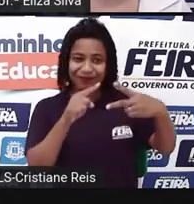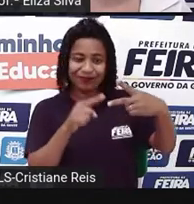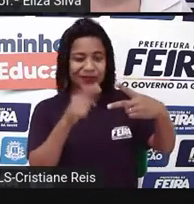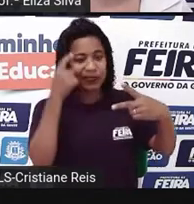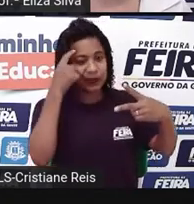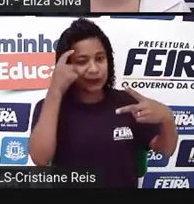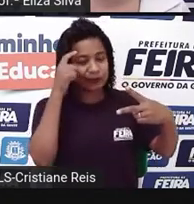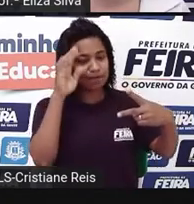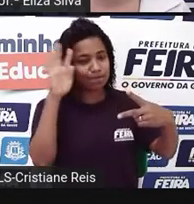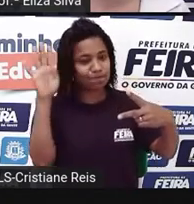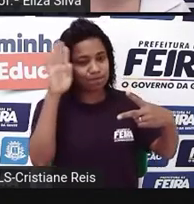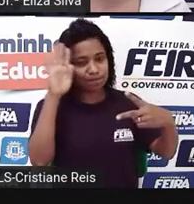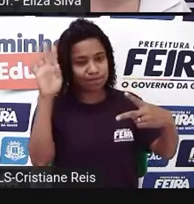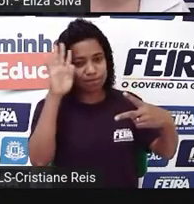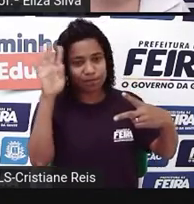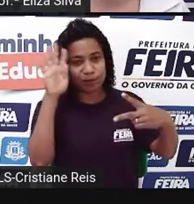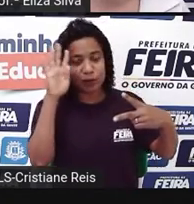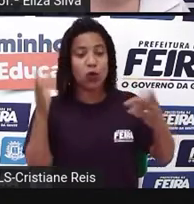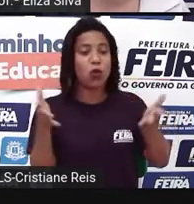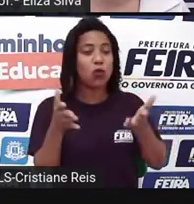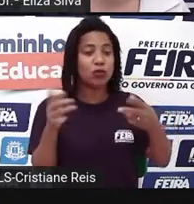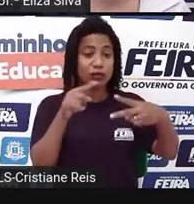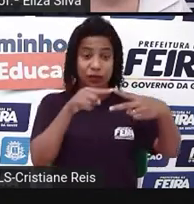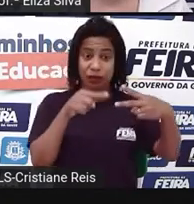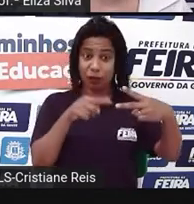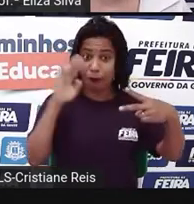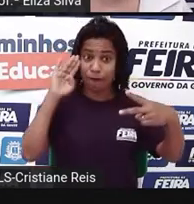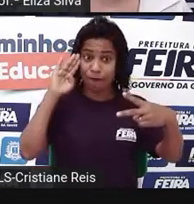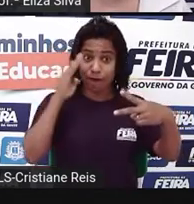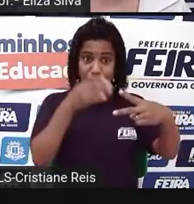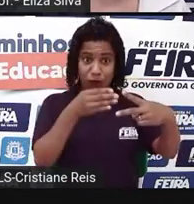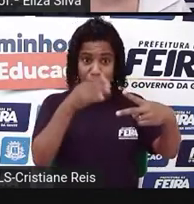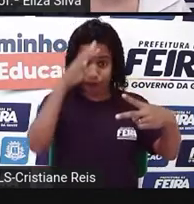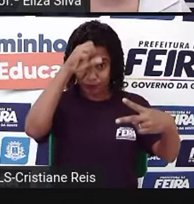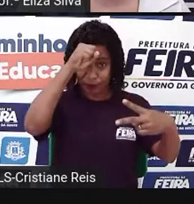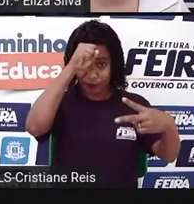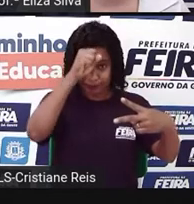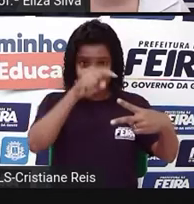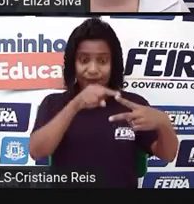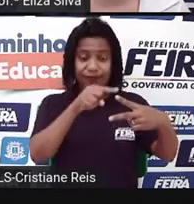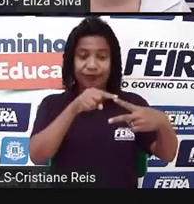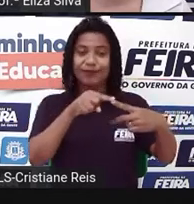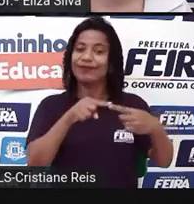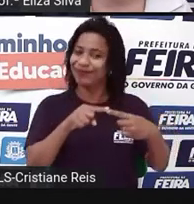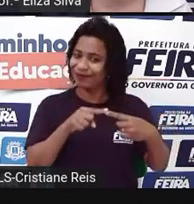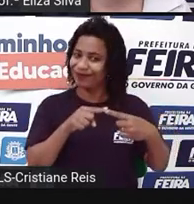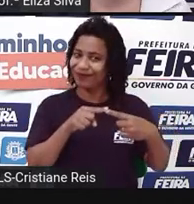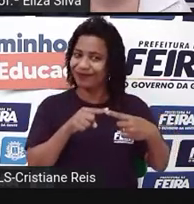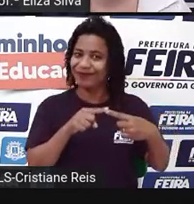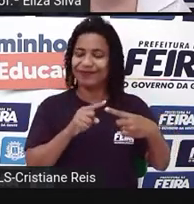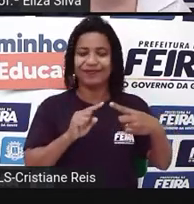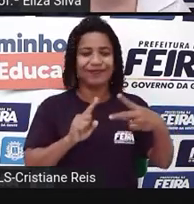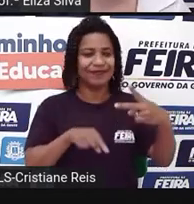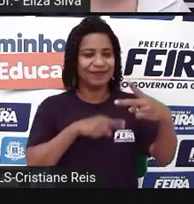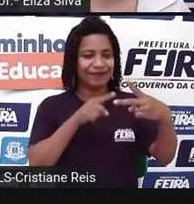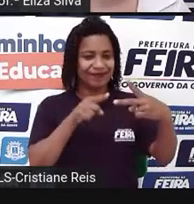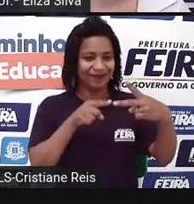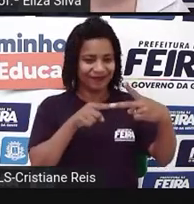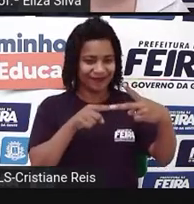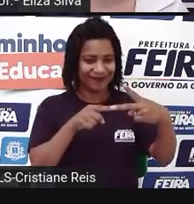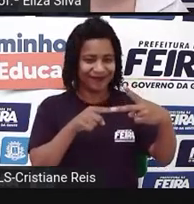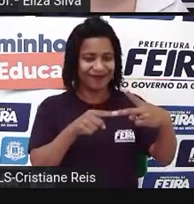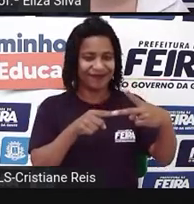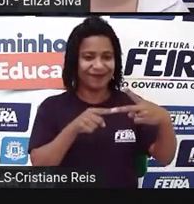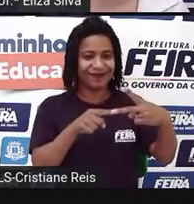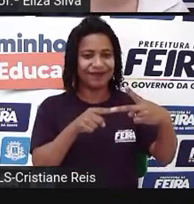que vão direcionar a nossa aprendizagem. How do you ask a person about his/her